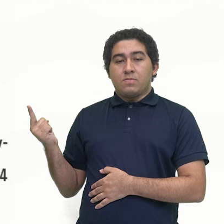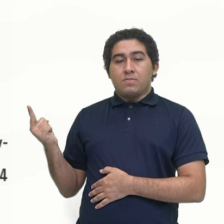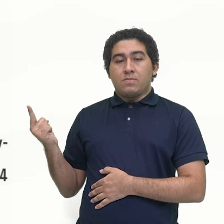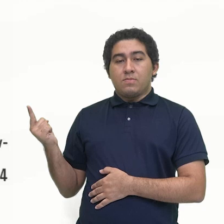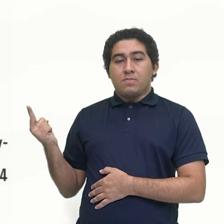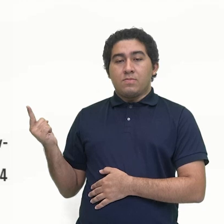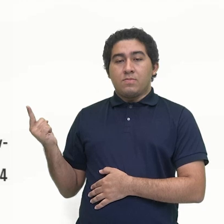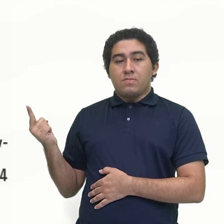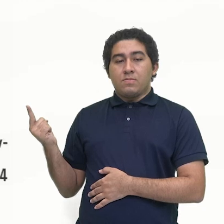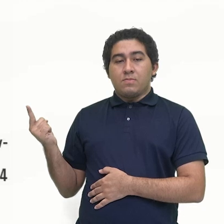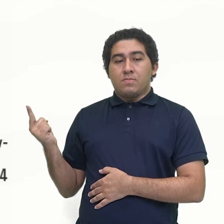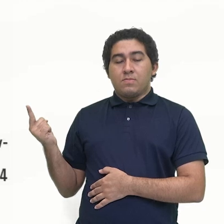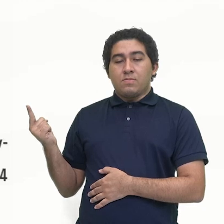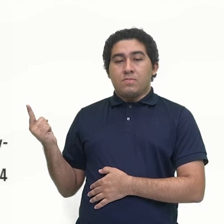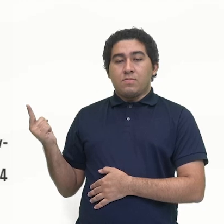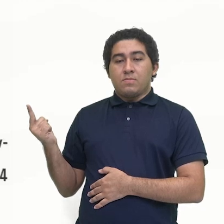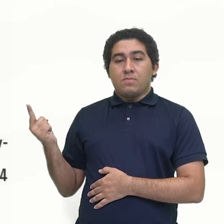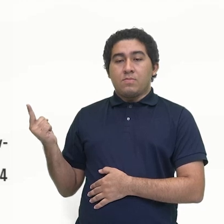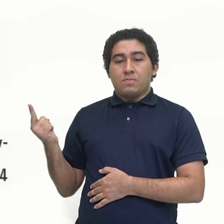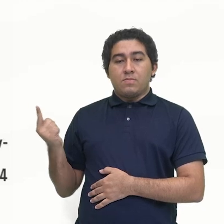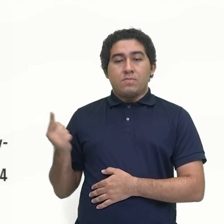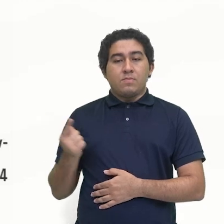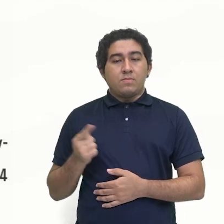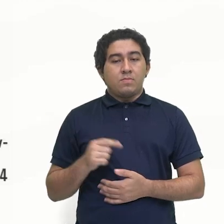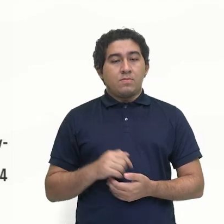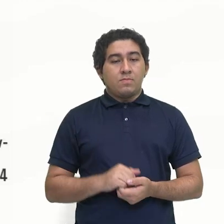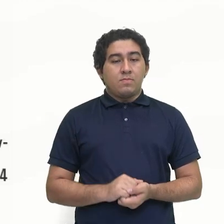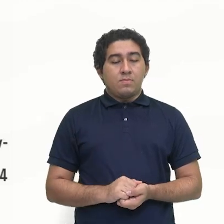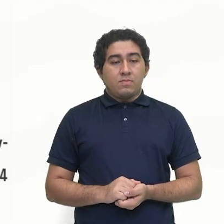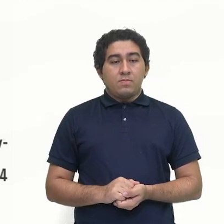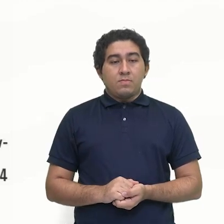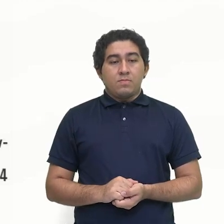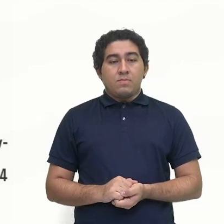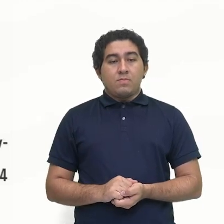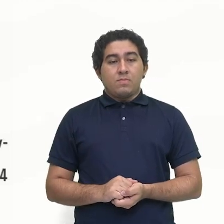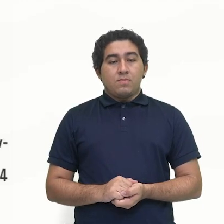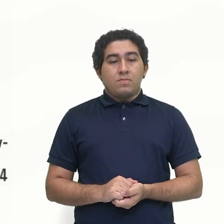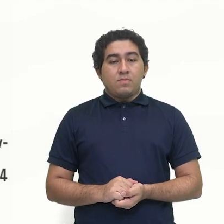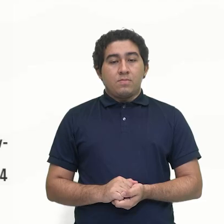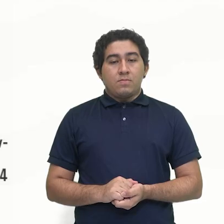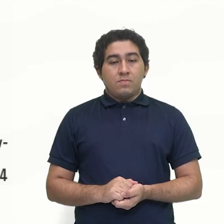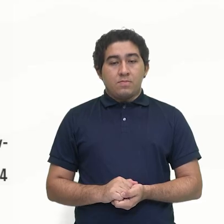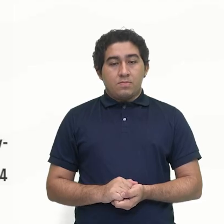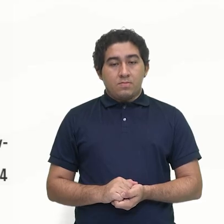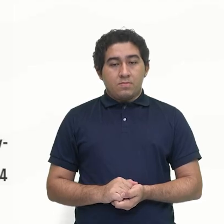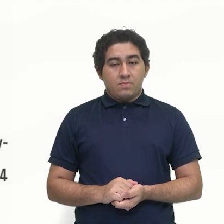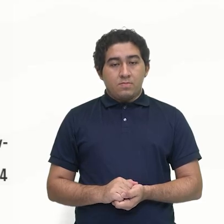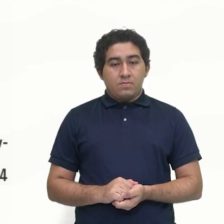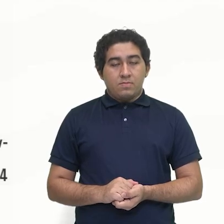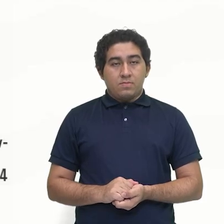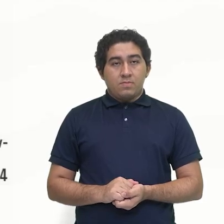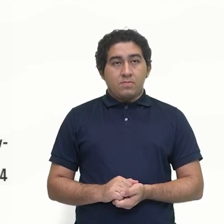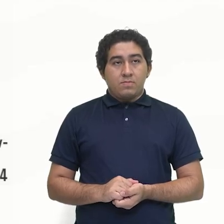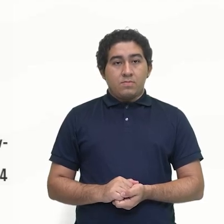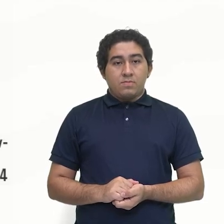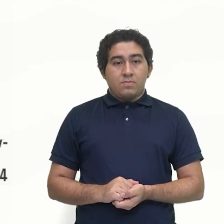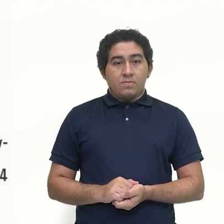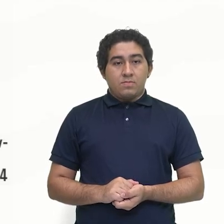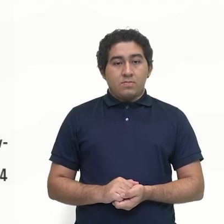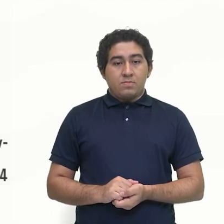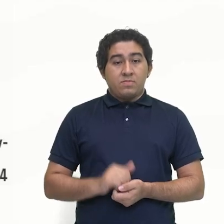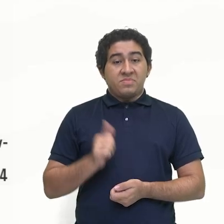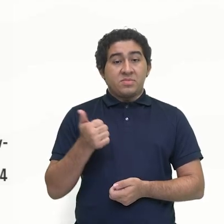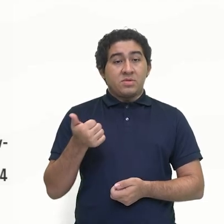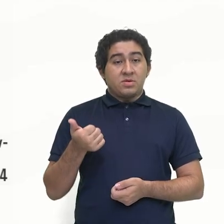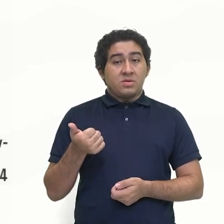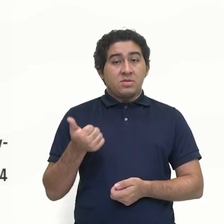Waiwai, Waimiri and Wainomami, que são, né, aí as 16